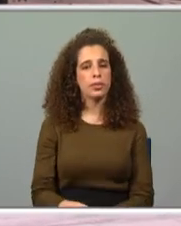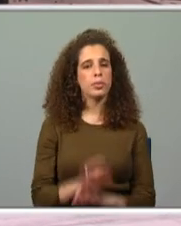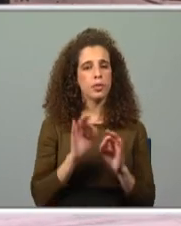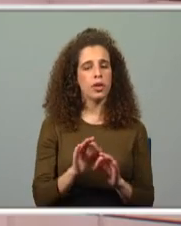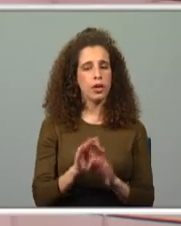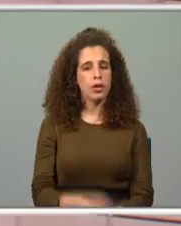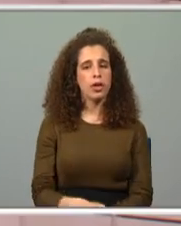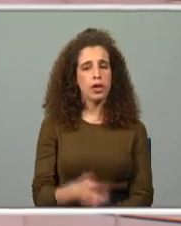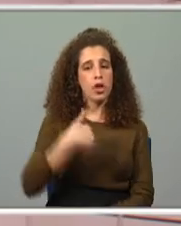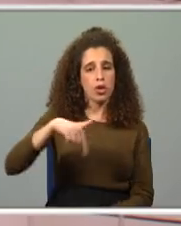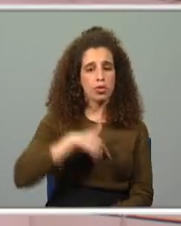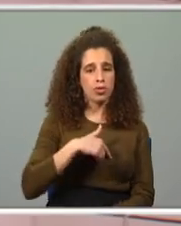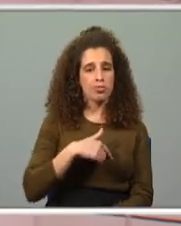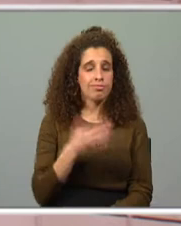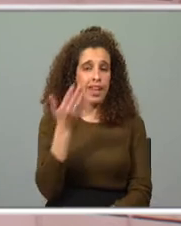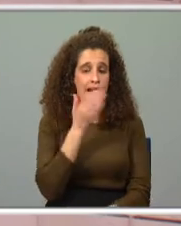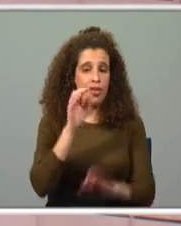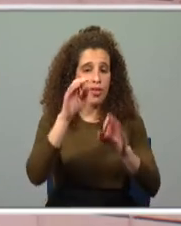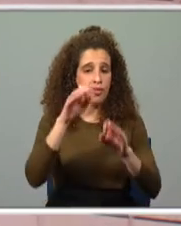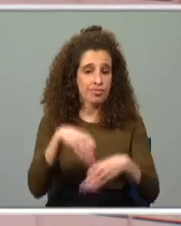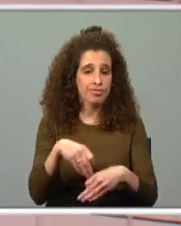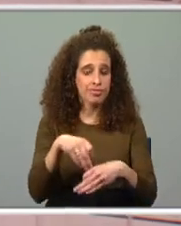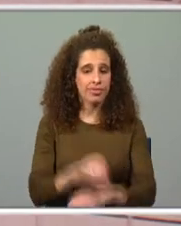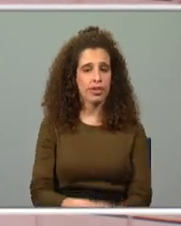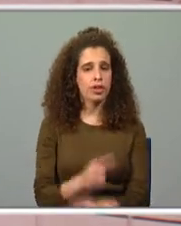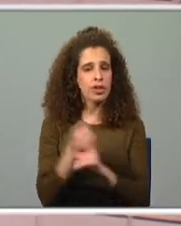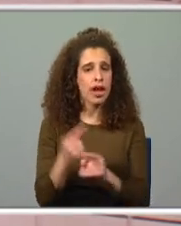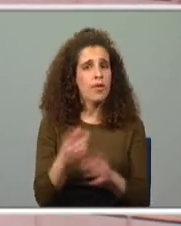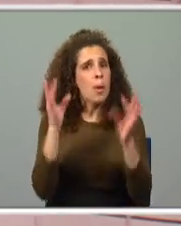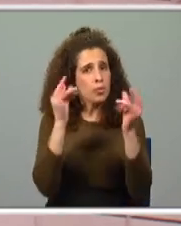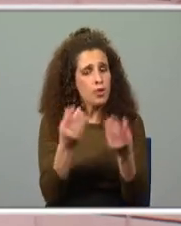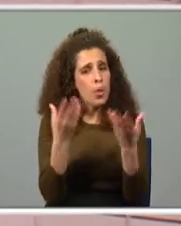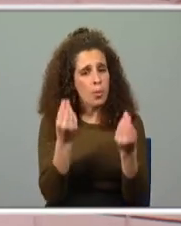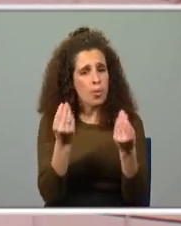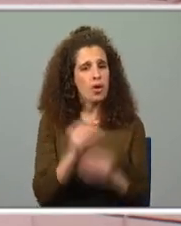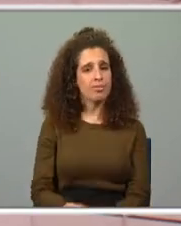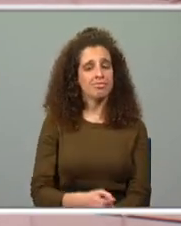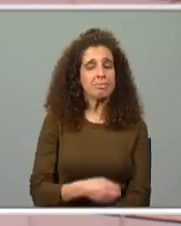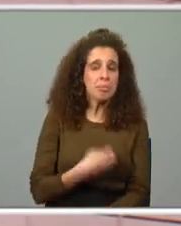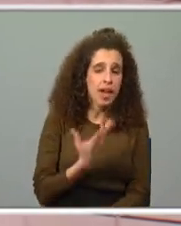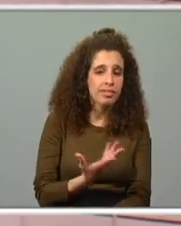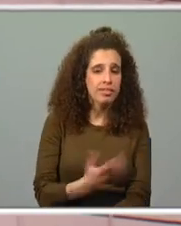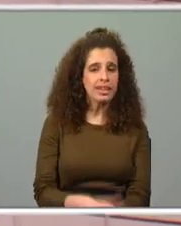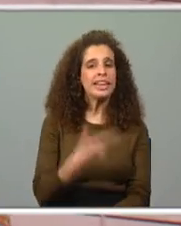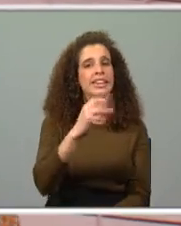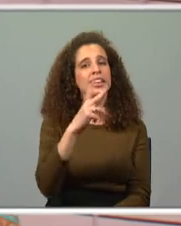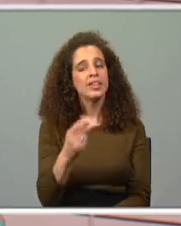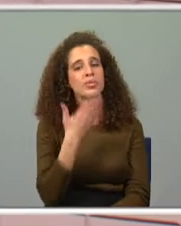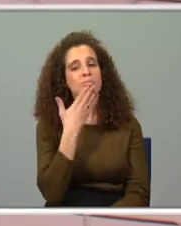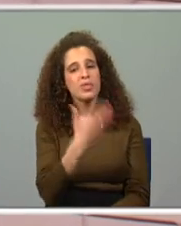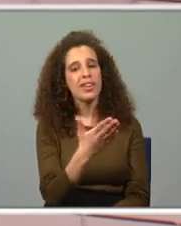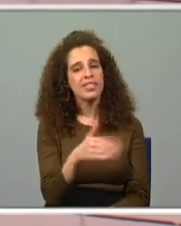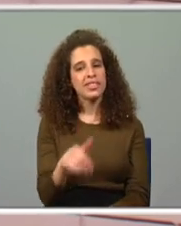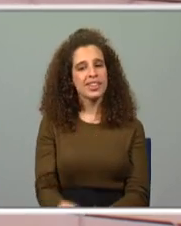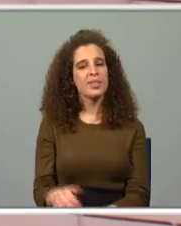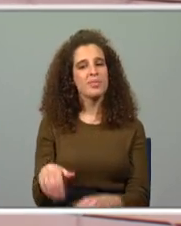Pronto. Nós vamos ficar por aqui, com muita pena nossa, porque estávamos-nos a divertir imenso. Sim, é pena. Teresa, muito obrigada pela